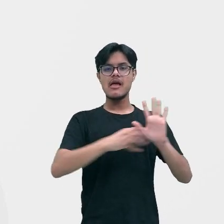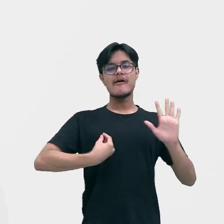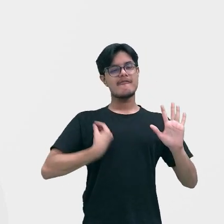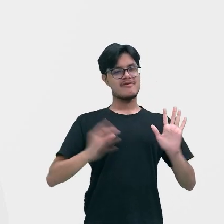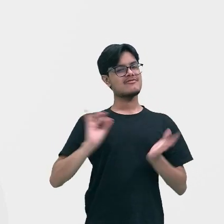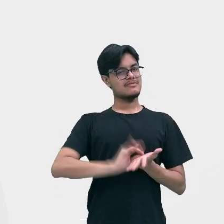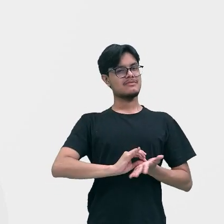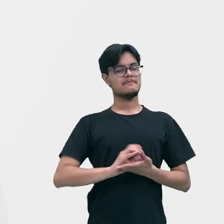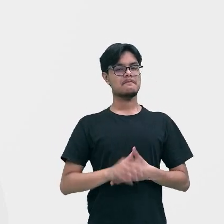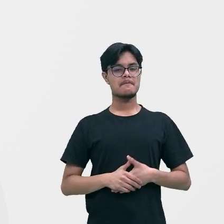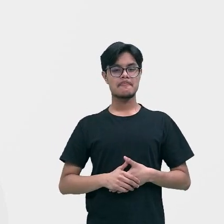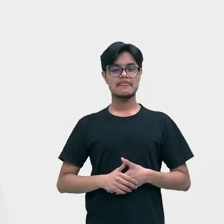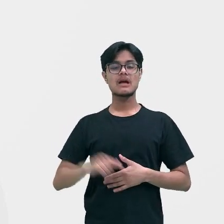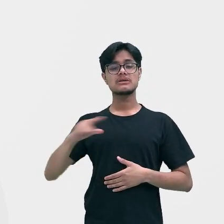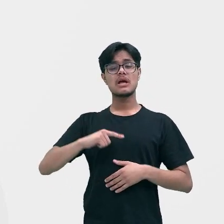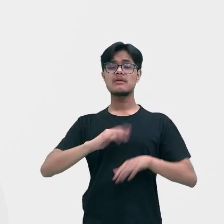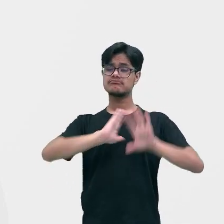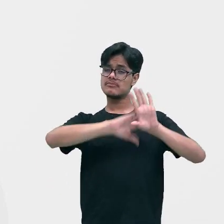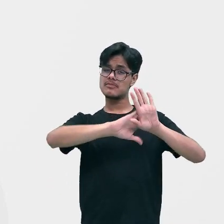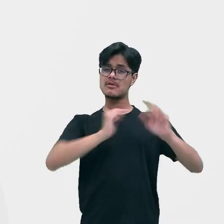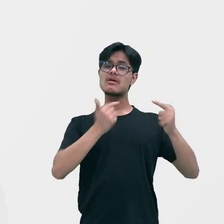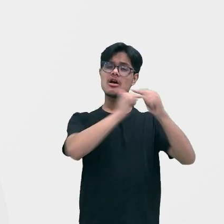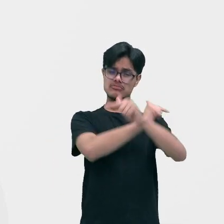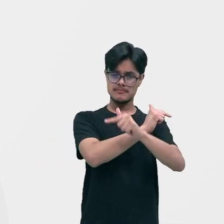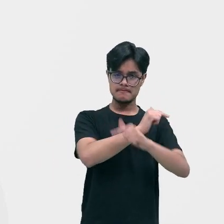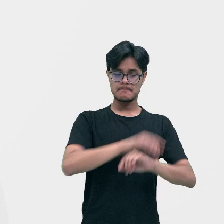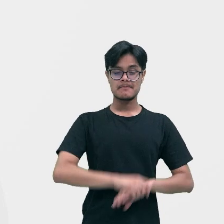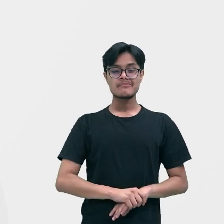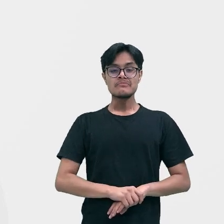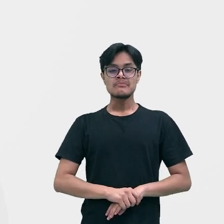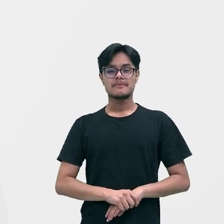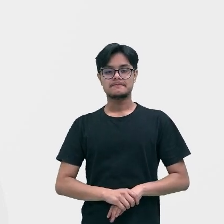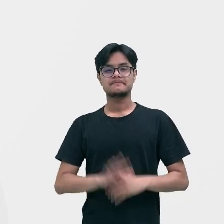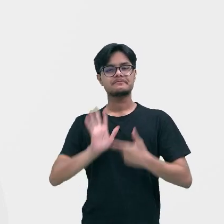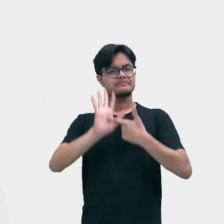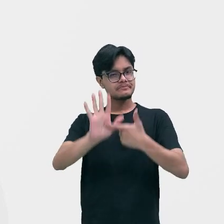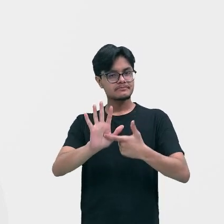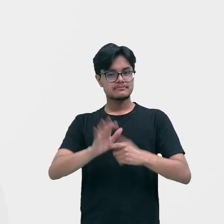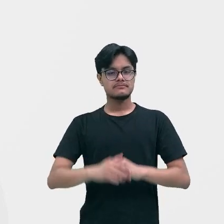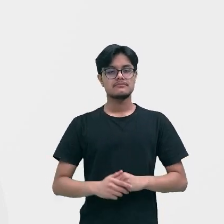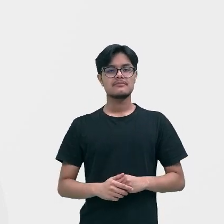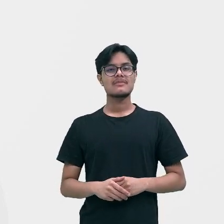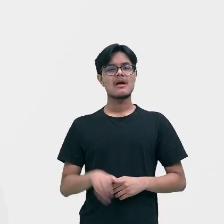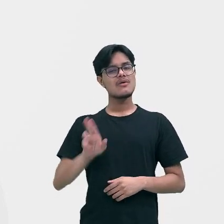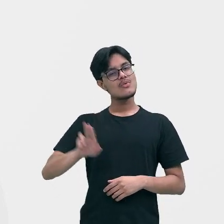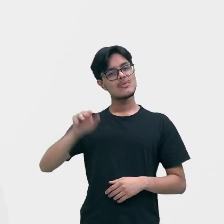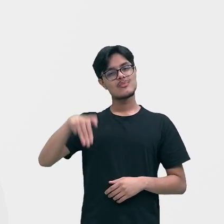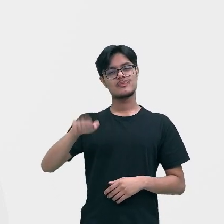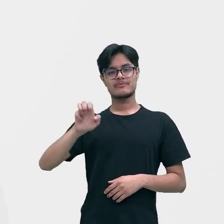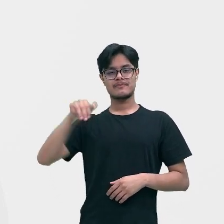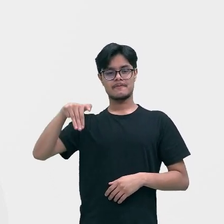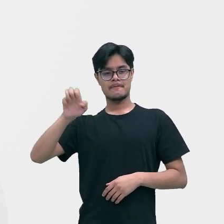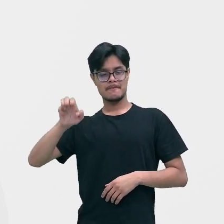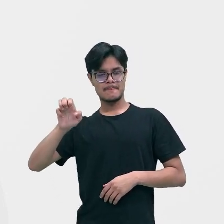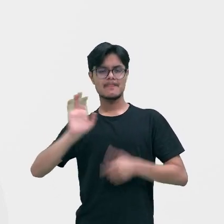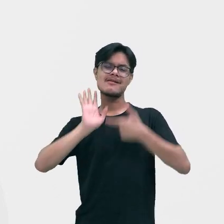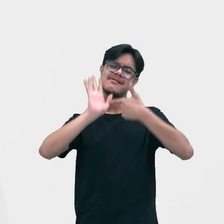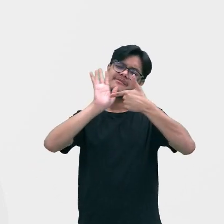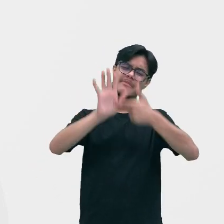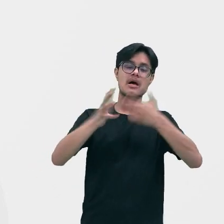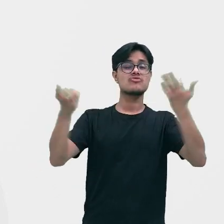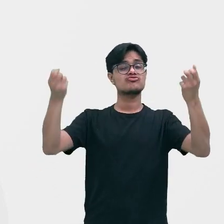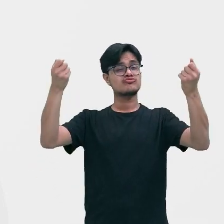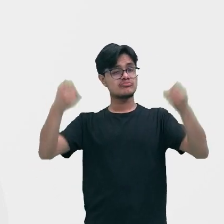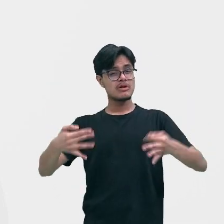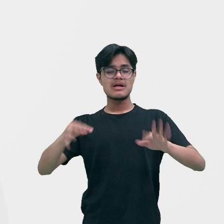gente tem o processo do humor e da ironia pelo contraste. O meme utiliza muito isso. A imagem diz algo, mas